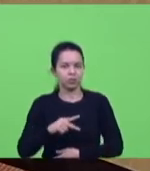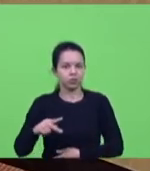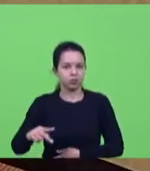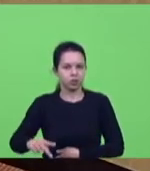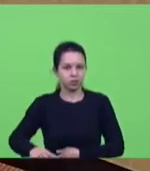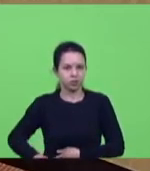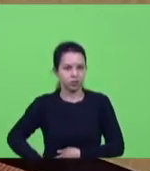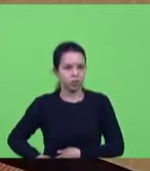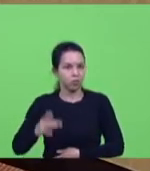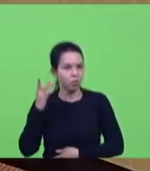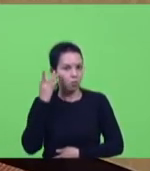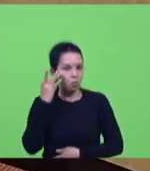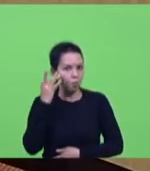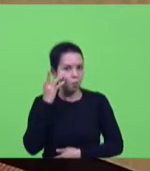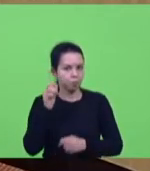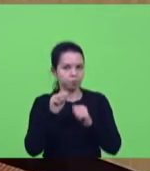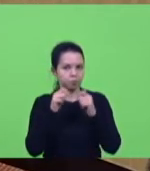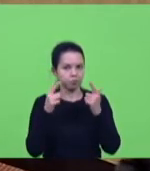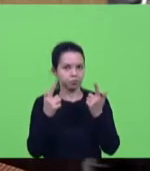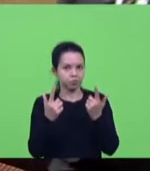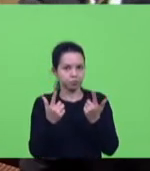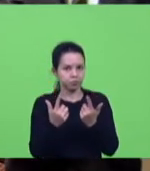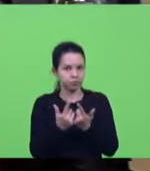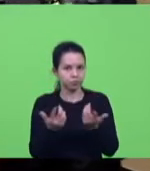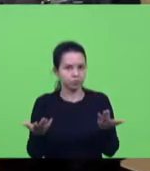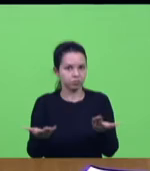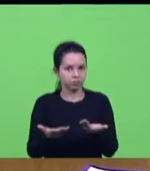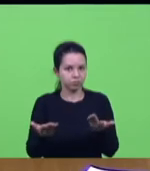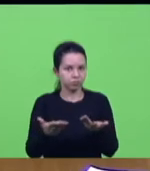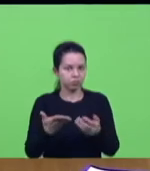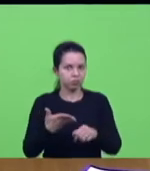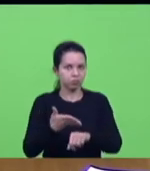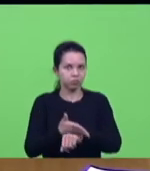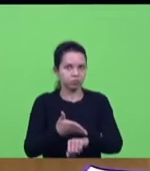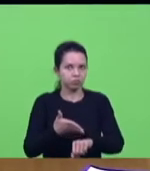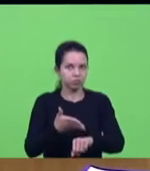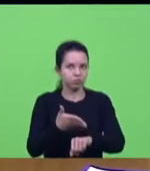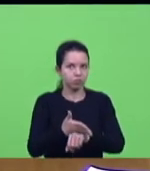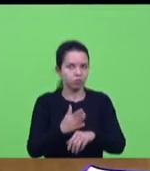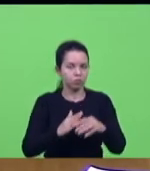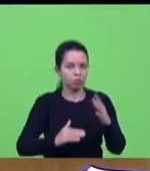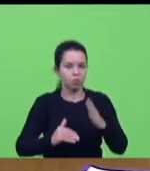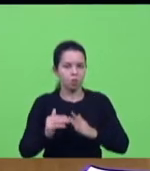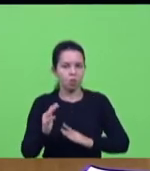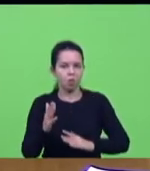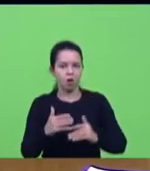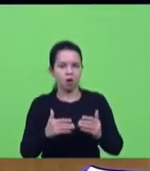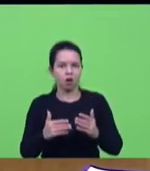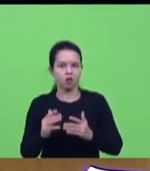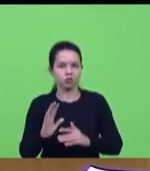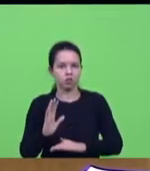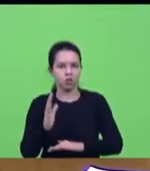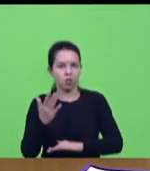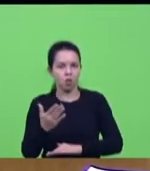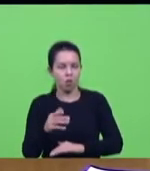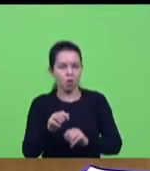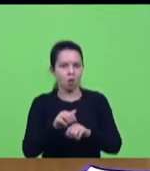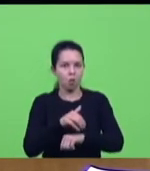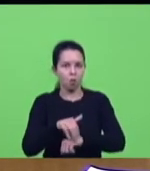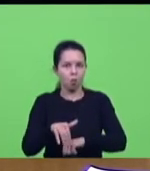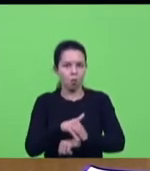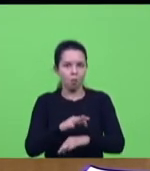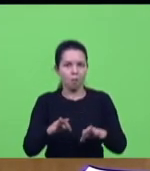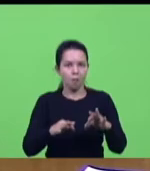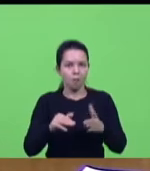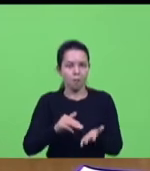que a Assembleia Legislativa ficar agora se metendo a qualquer ação que se fizer aí na rua, fazer moção, fazer nota,